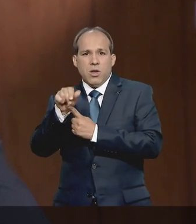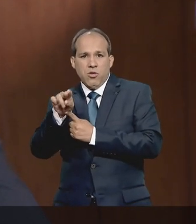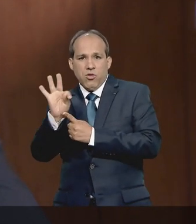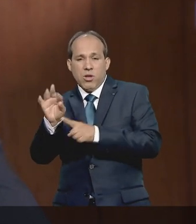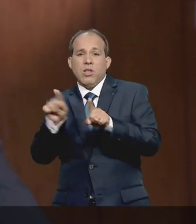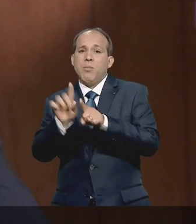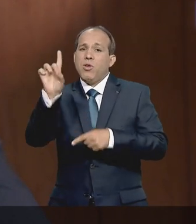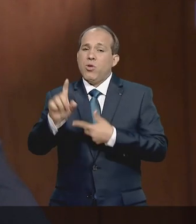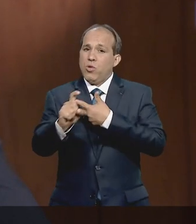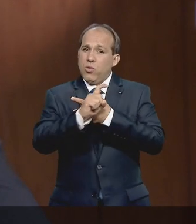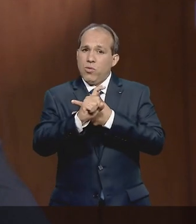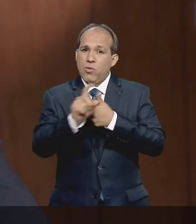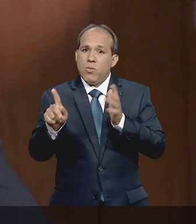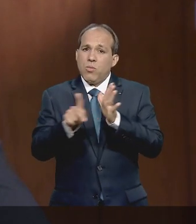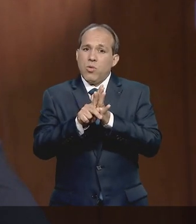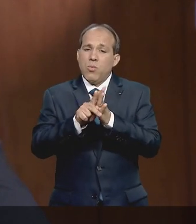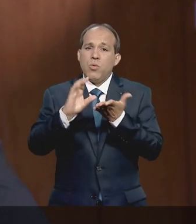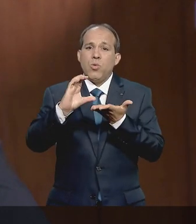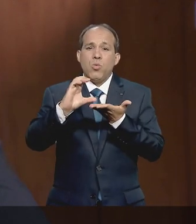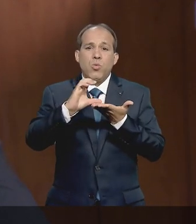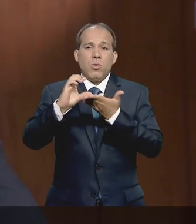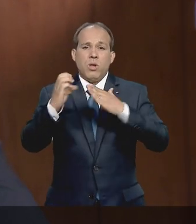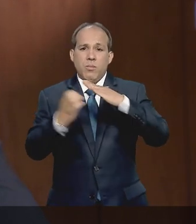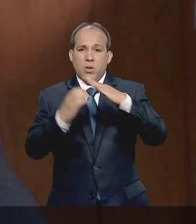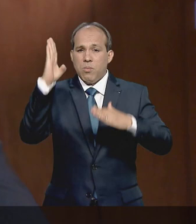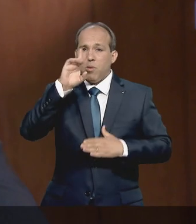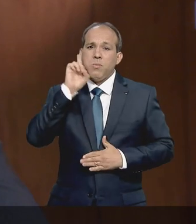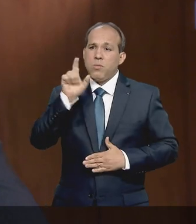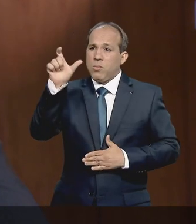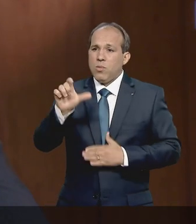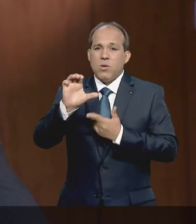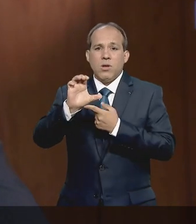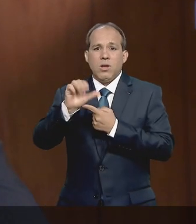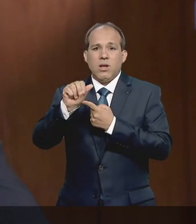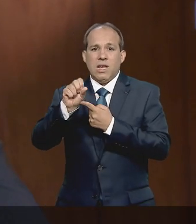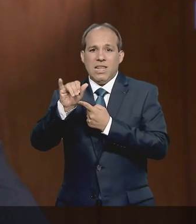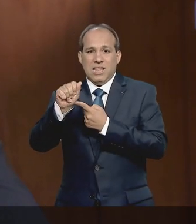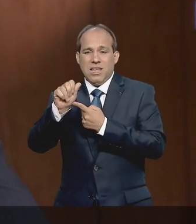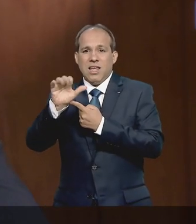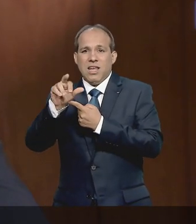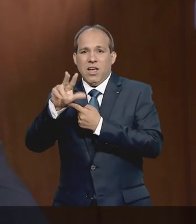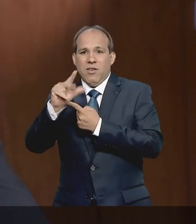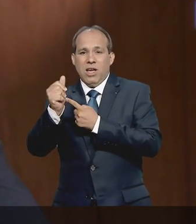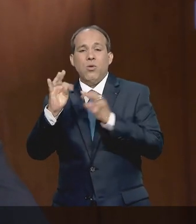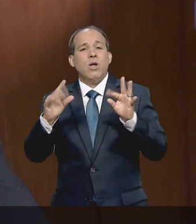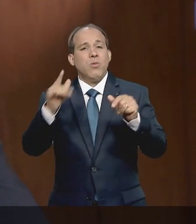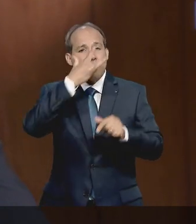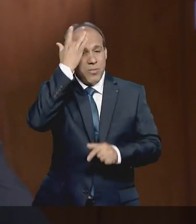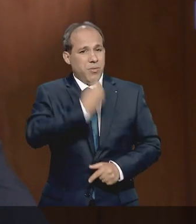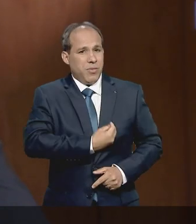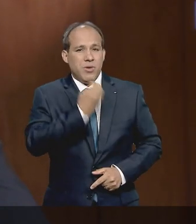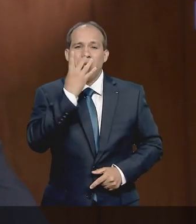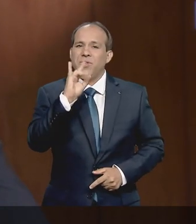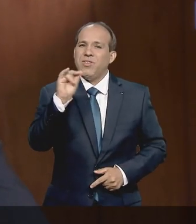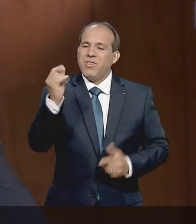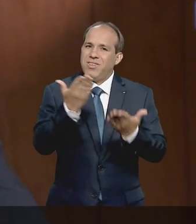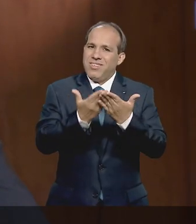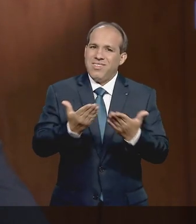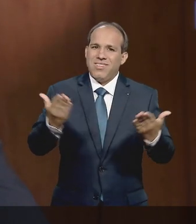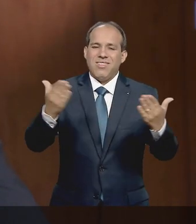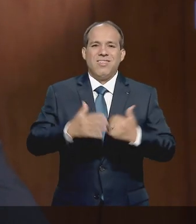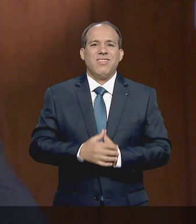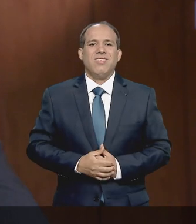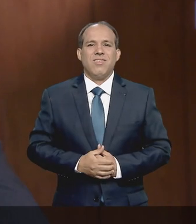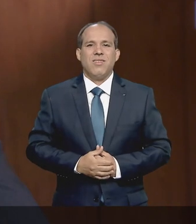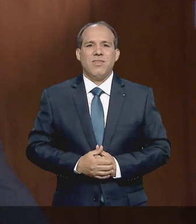Diretora executiva do Conselho Empresarial brasil-estados Unidos casa Carvalho senhoras e senhores Bom dia a todos